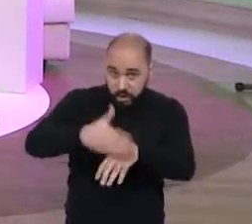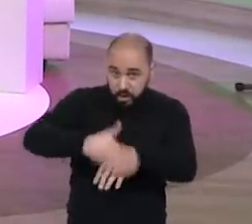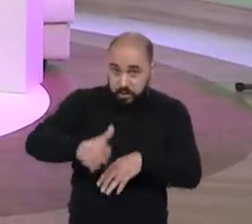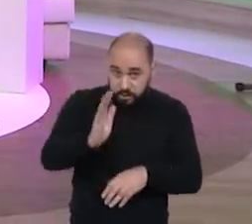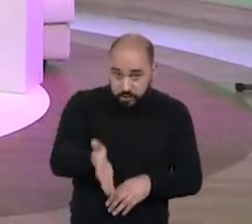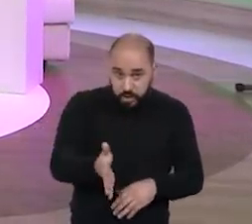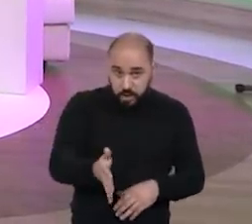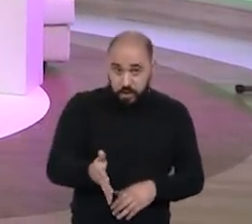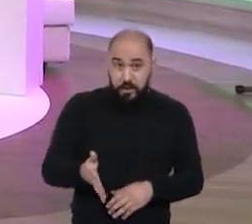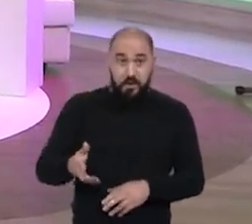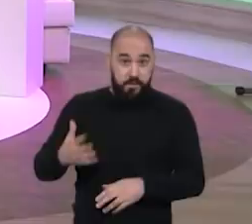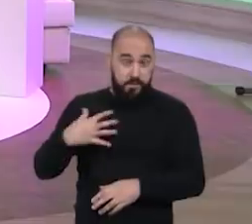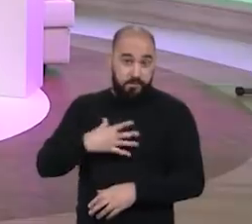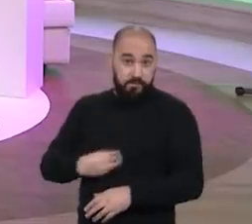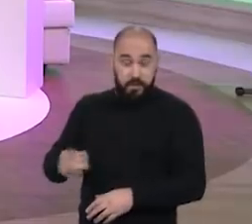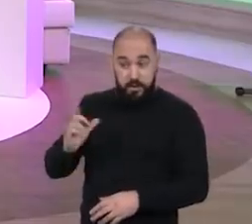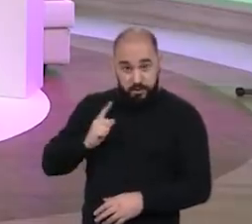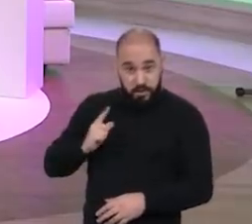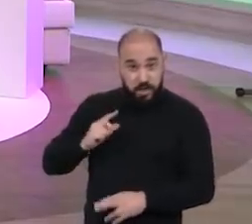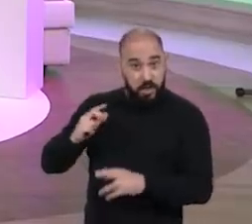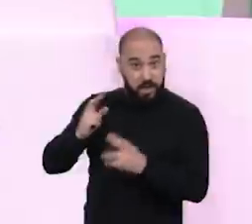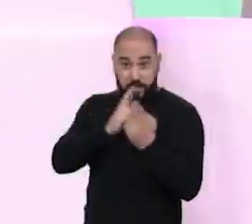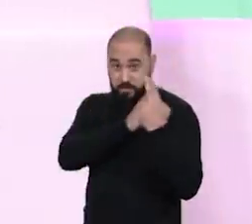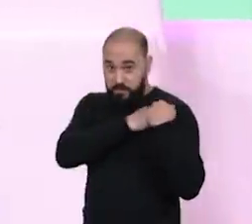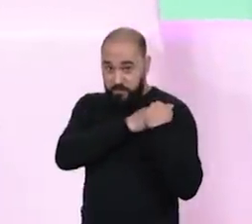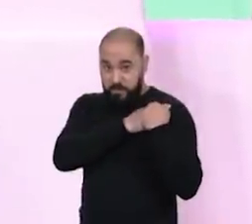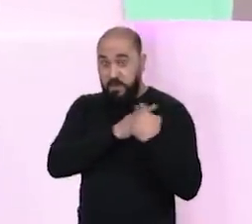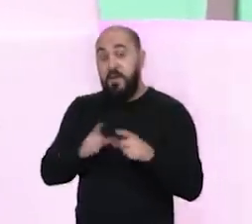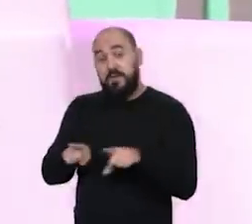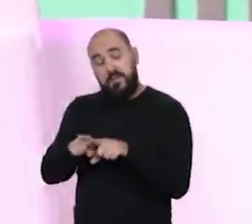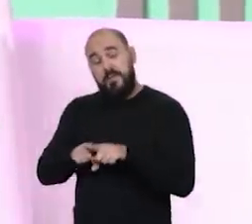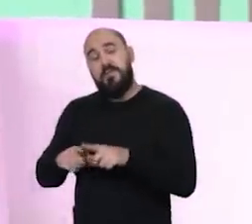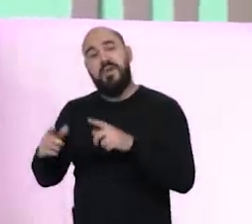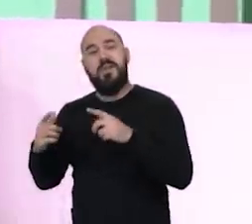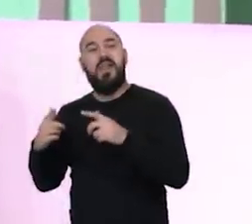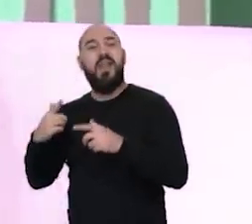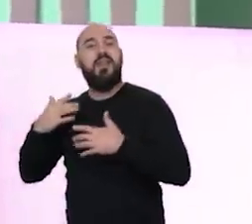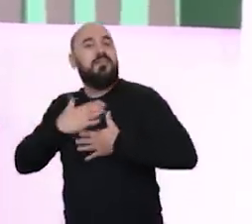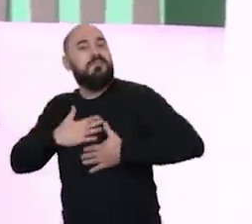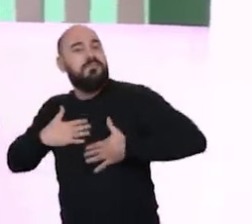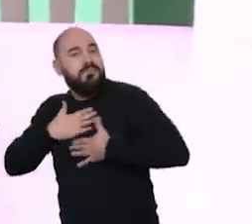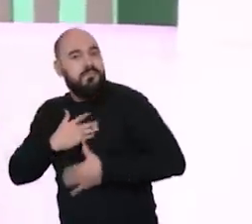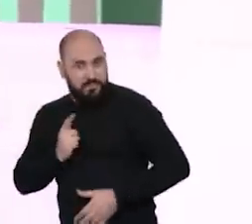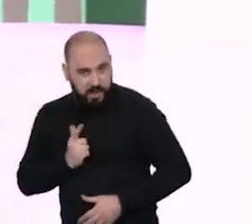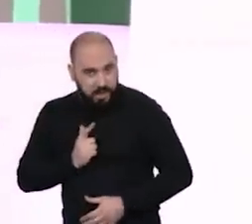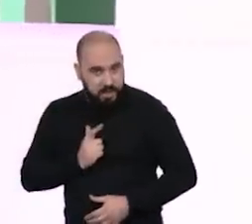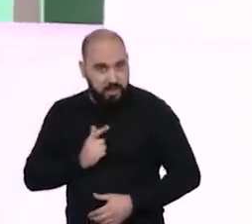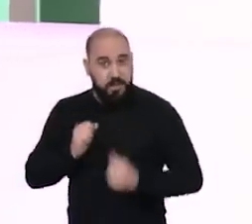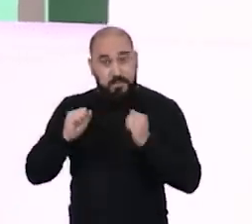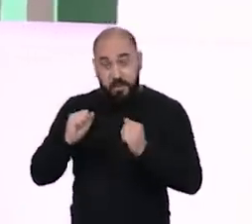hoje mais responsabilidade e diversão? Ele pode contar com você para